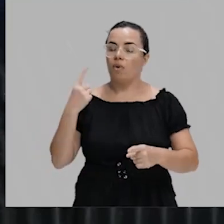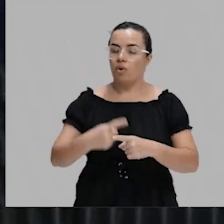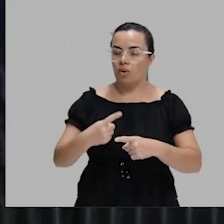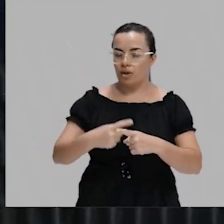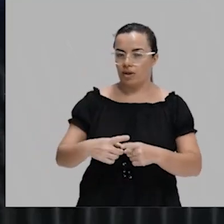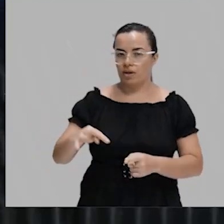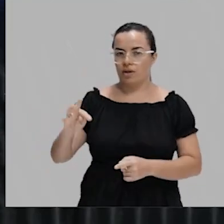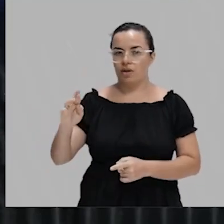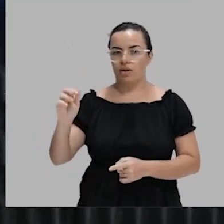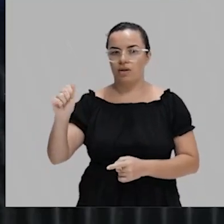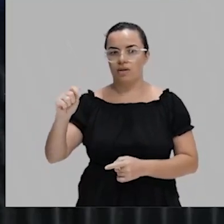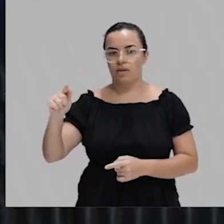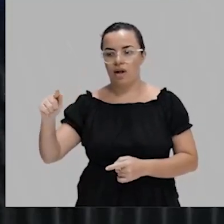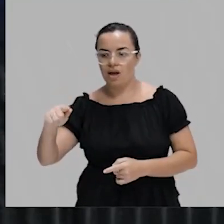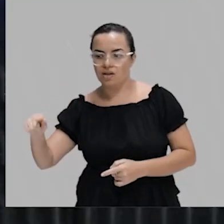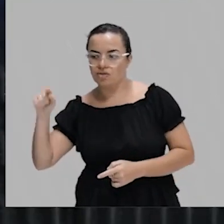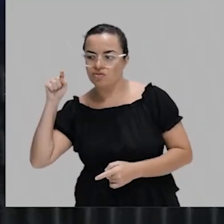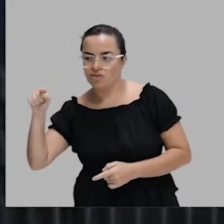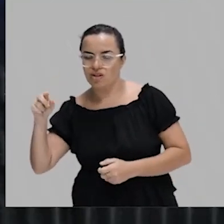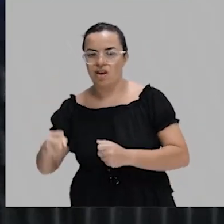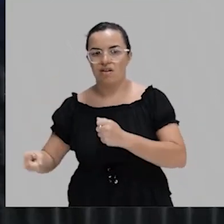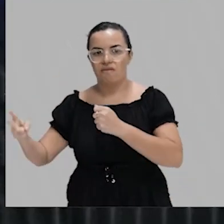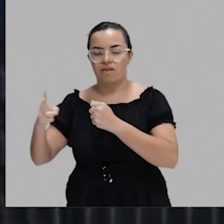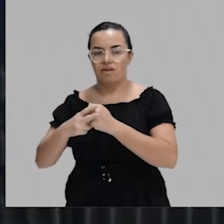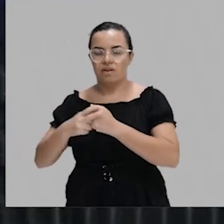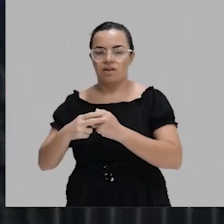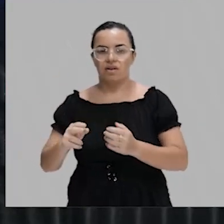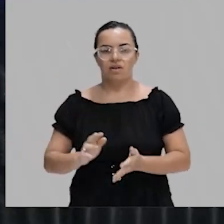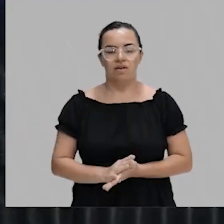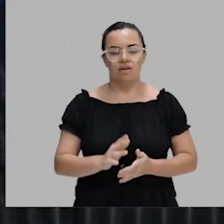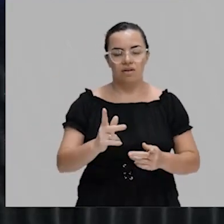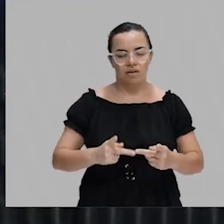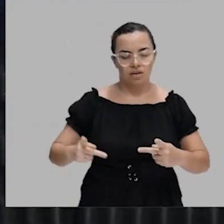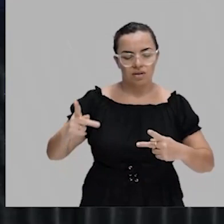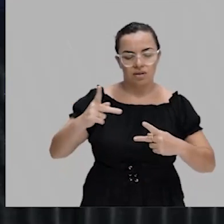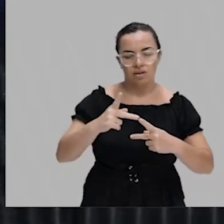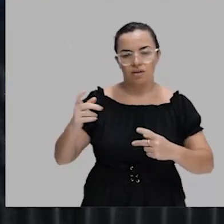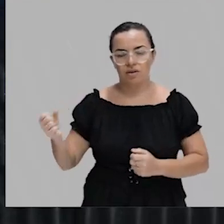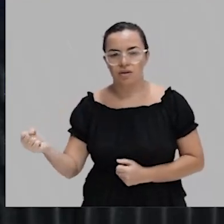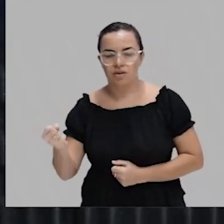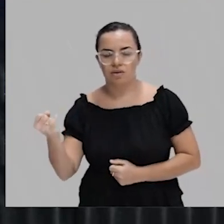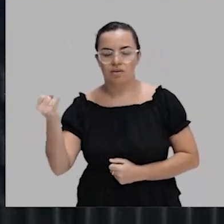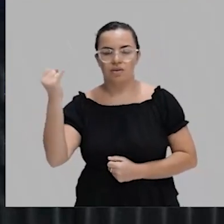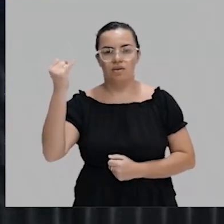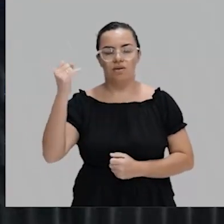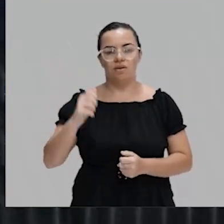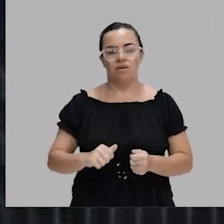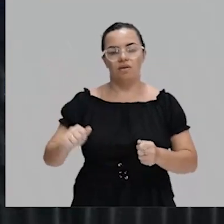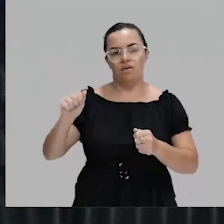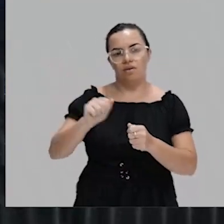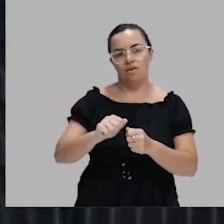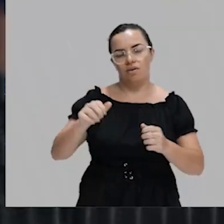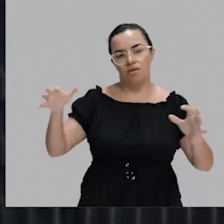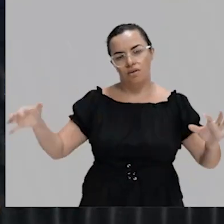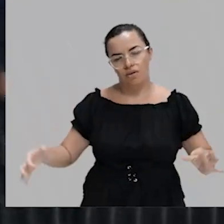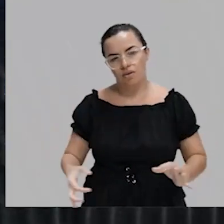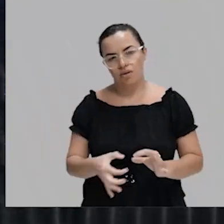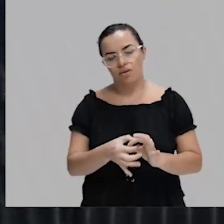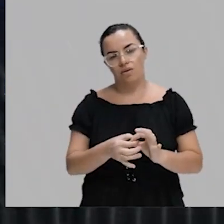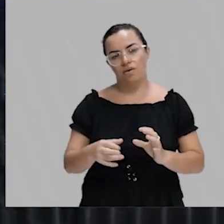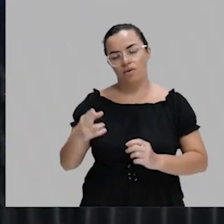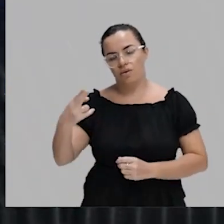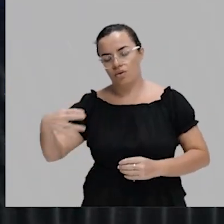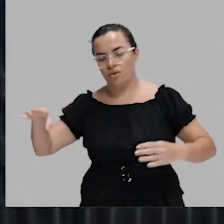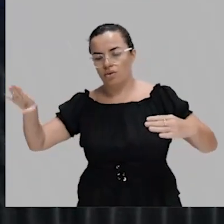cuidado na hora de escrever. Então, essas preposições, que são essenciais, elas vão fazer a conexão do nome com o